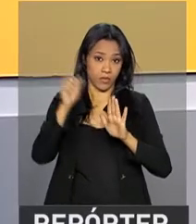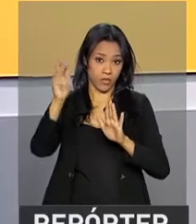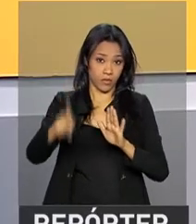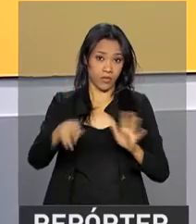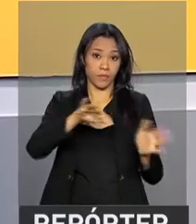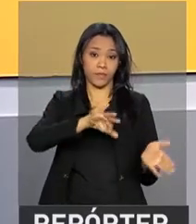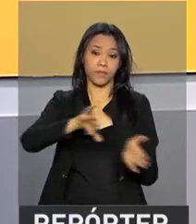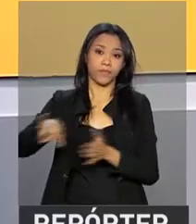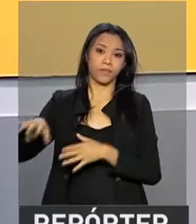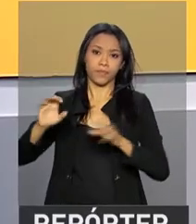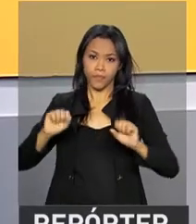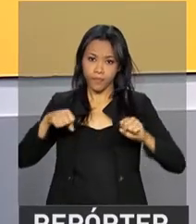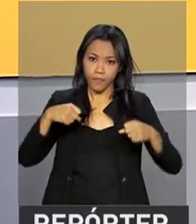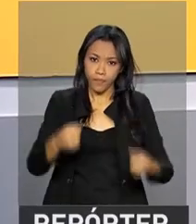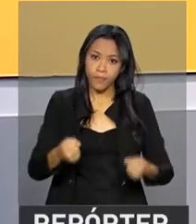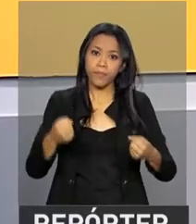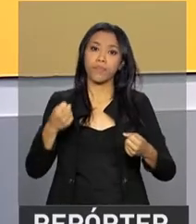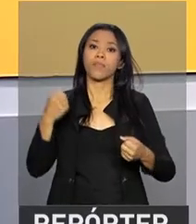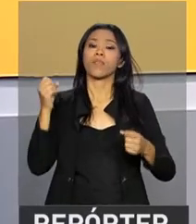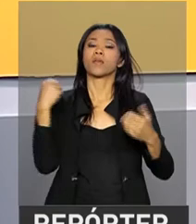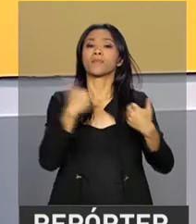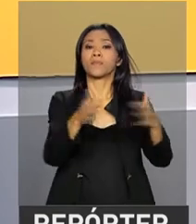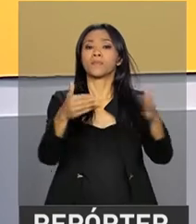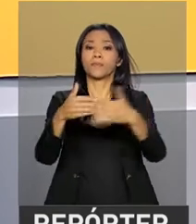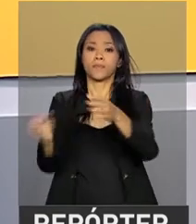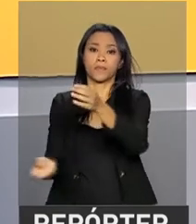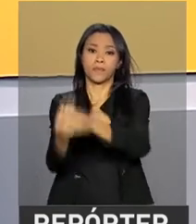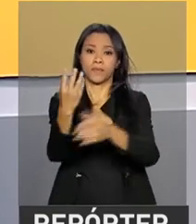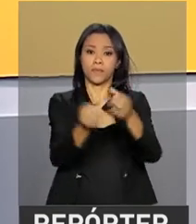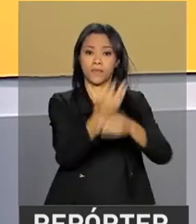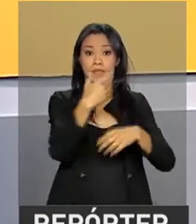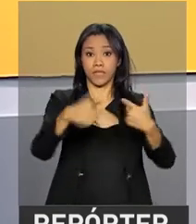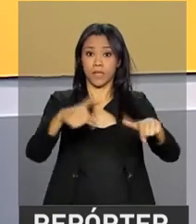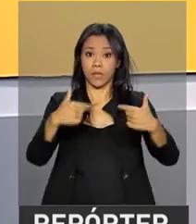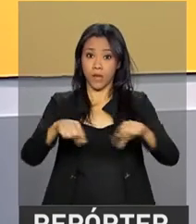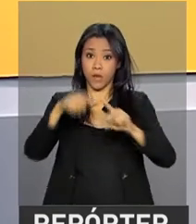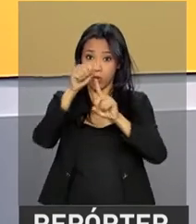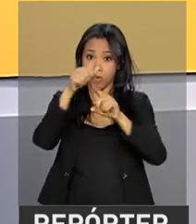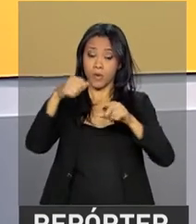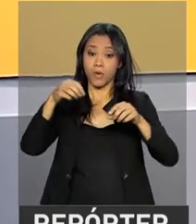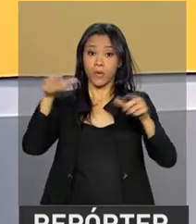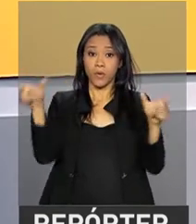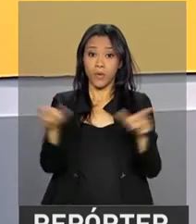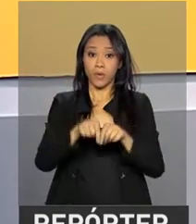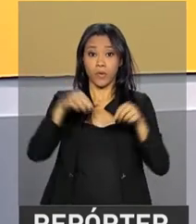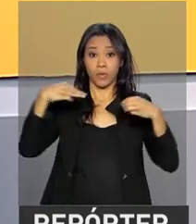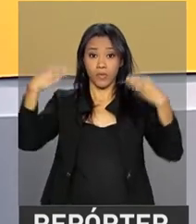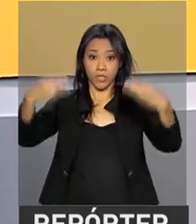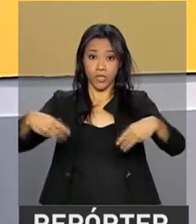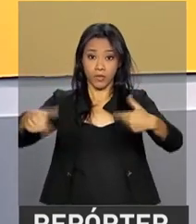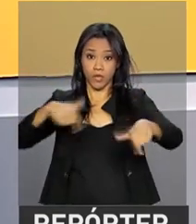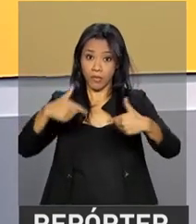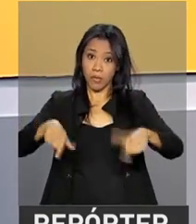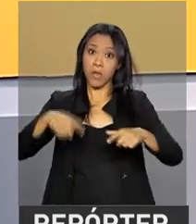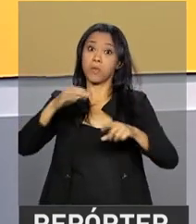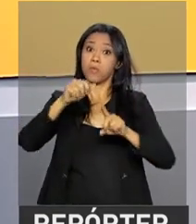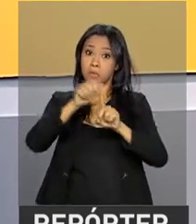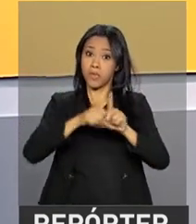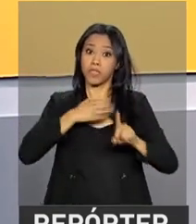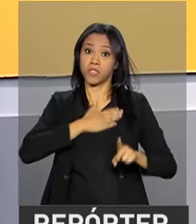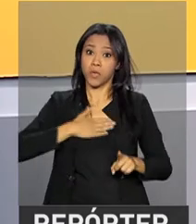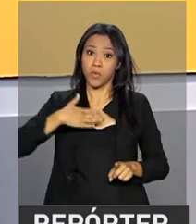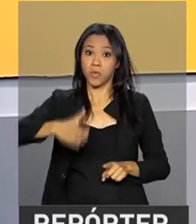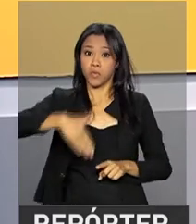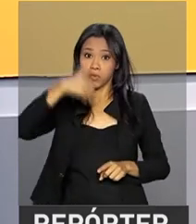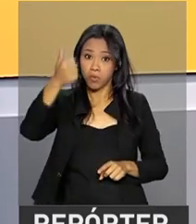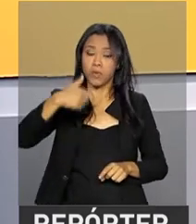Retomada na geração de empregos. O Ministério do Trabalho registrou o melhor mês de agosto nos últimos 3 anos para a criação de vagas. Foram